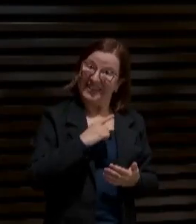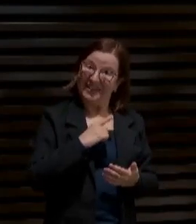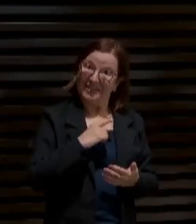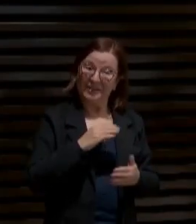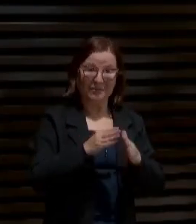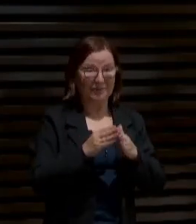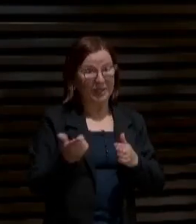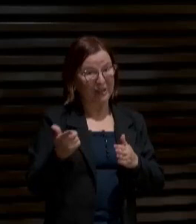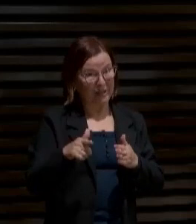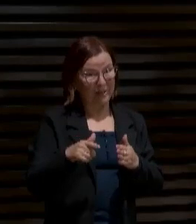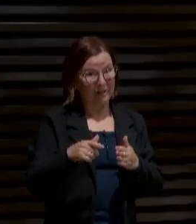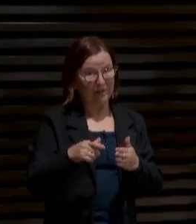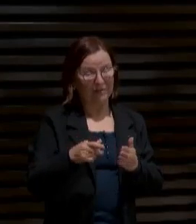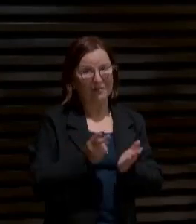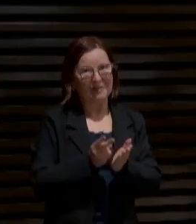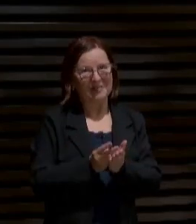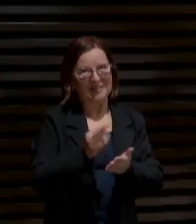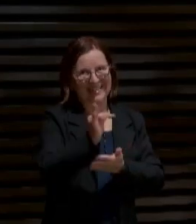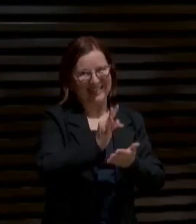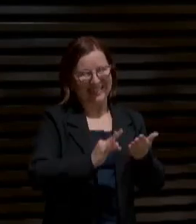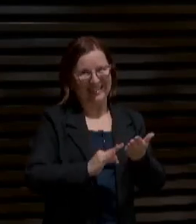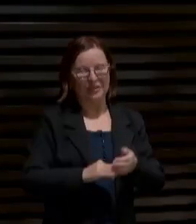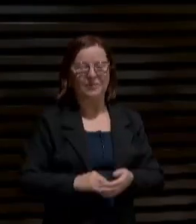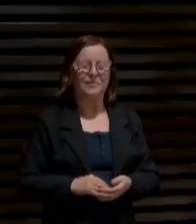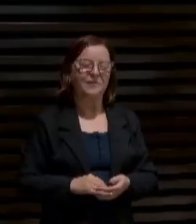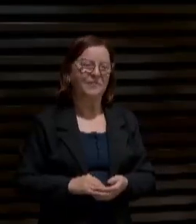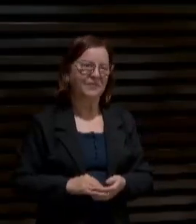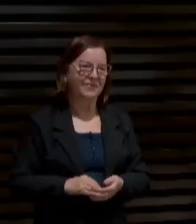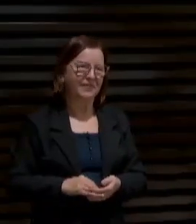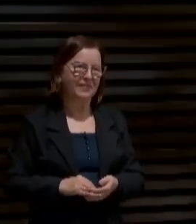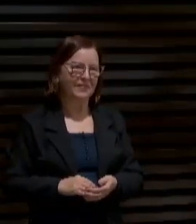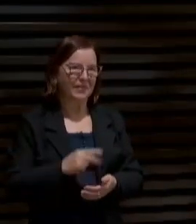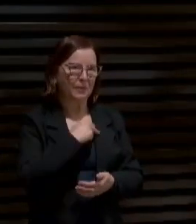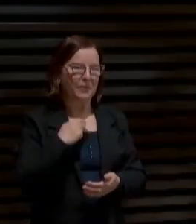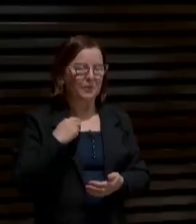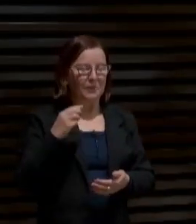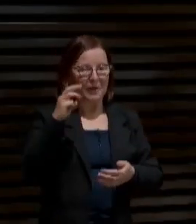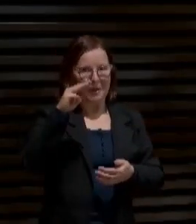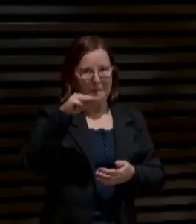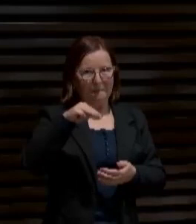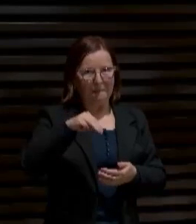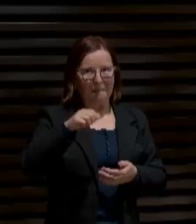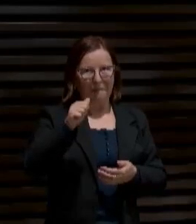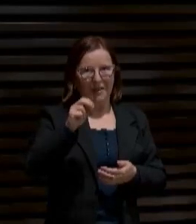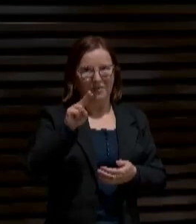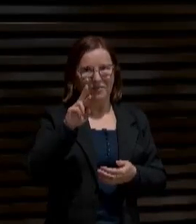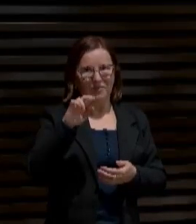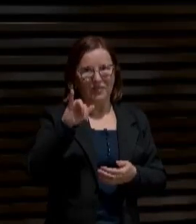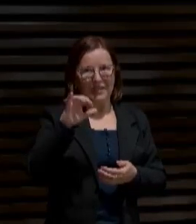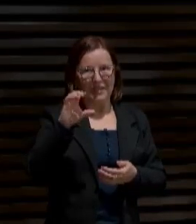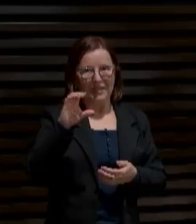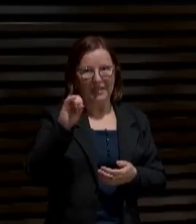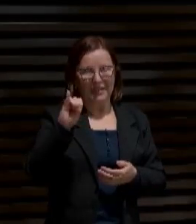pastor Maurício leu mas e citou né pastor Maurício mas eu vou eu gosto dessa outra versão